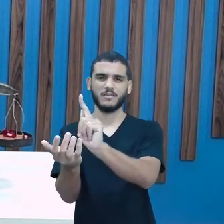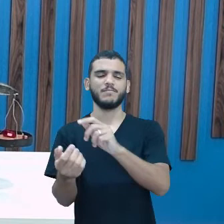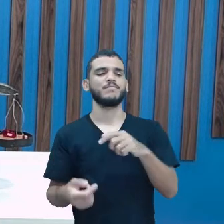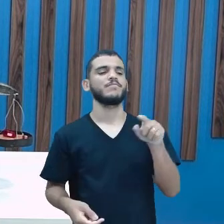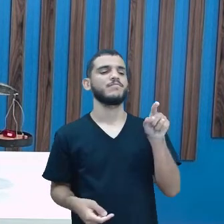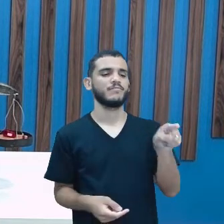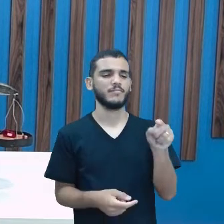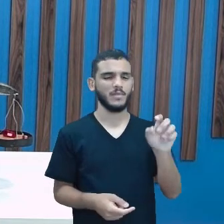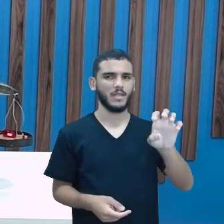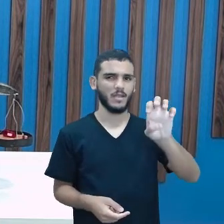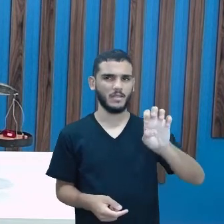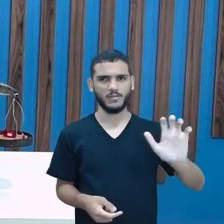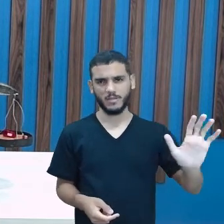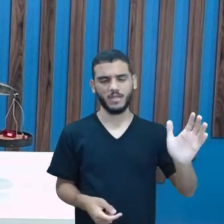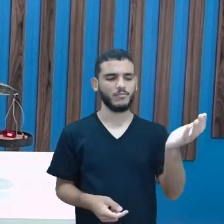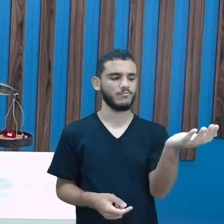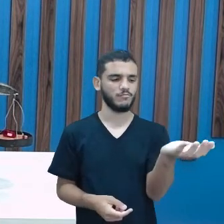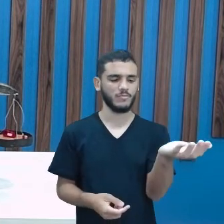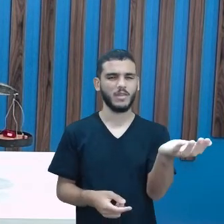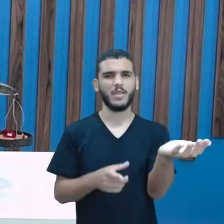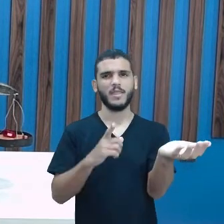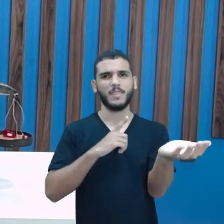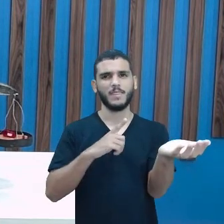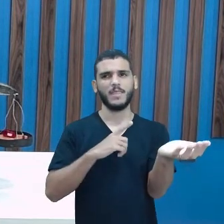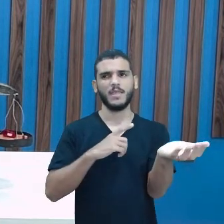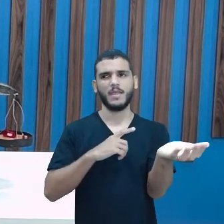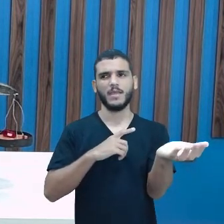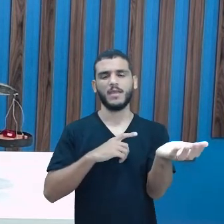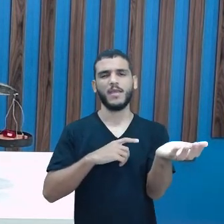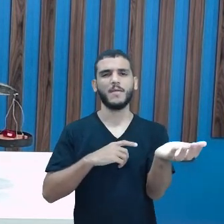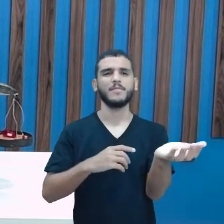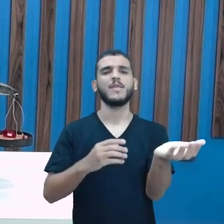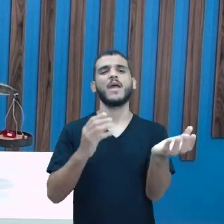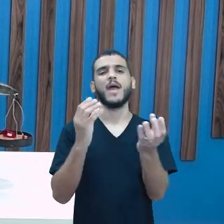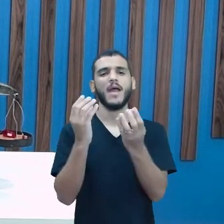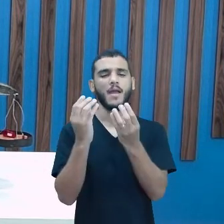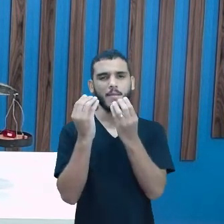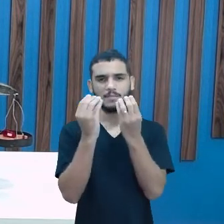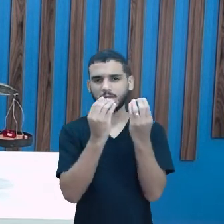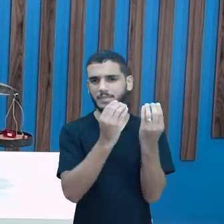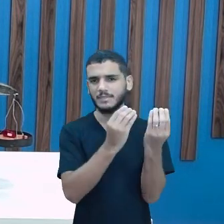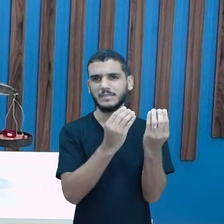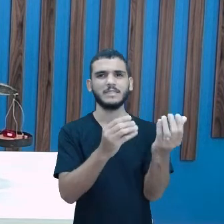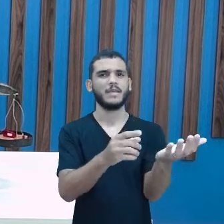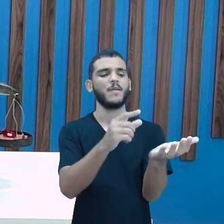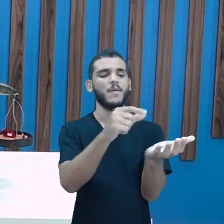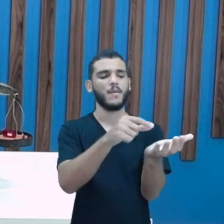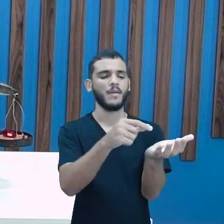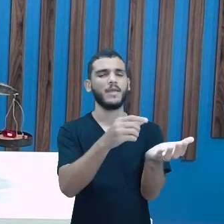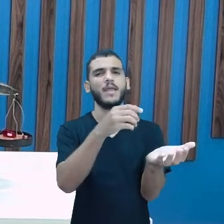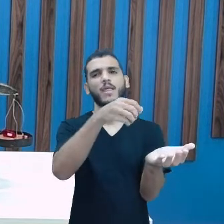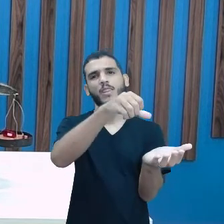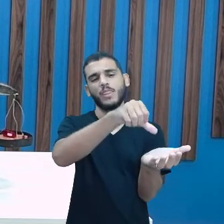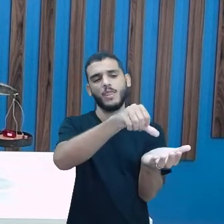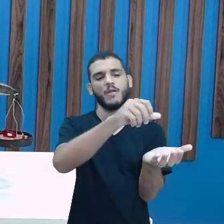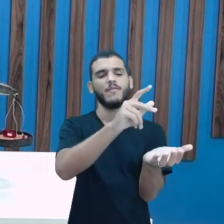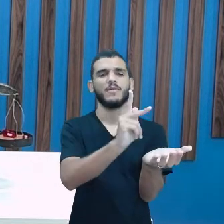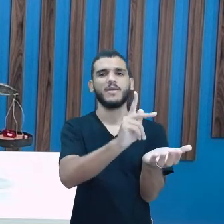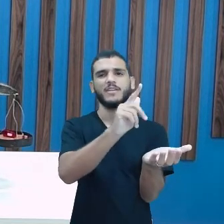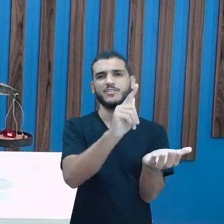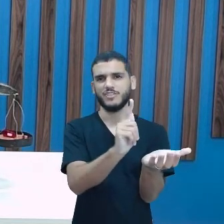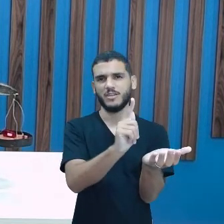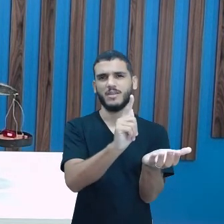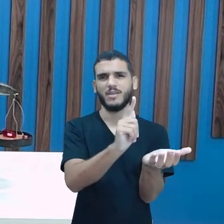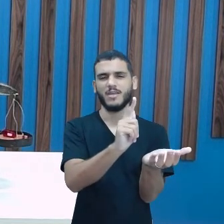eu tenho uma melancia pesando 9 quilogramas. E o melão, como é que eu faço para